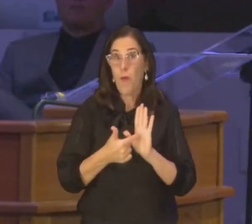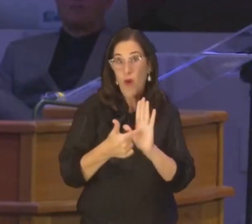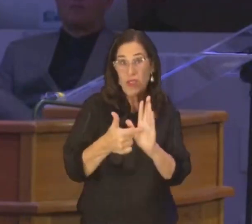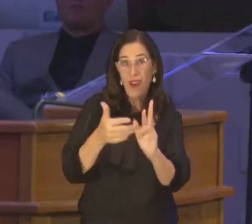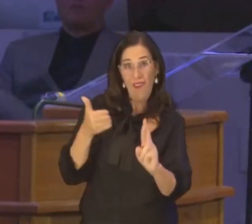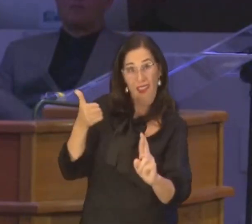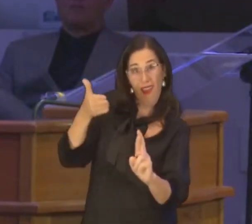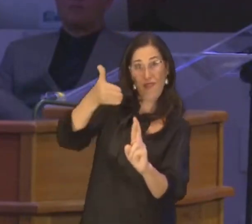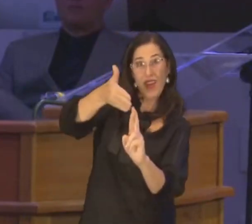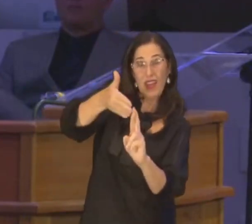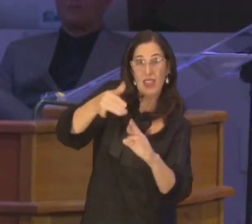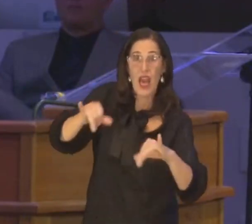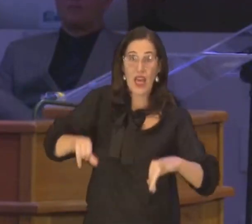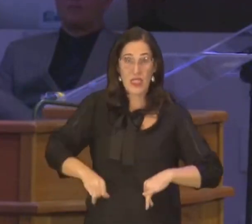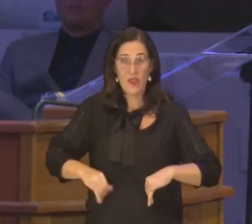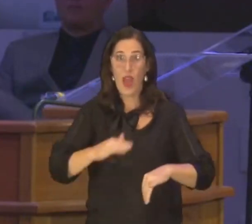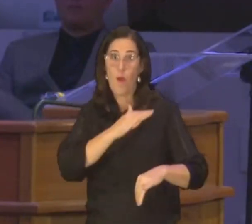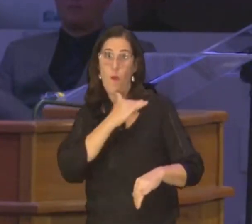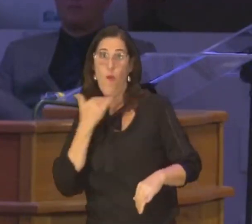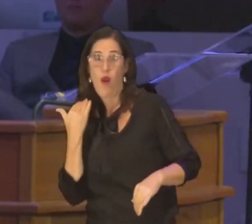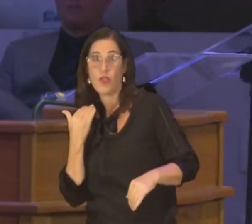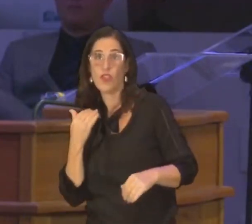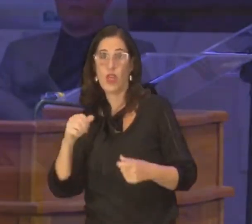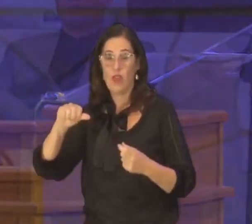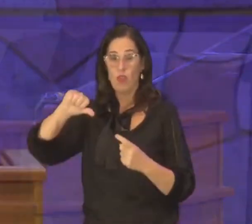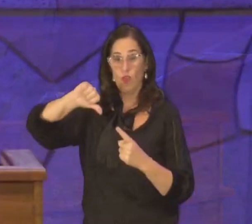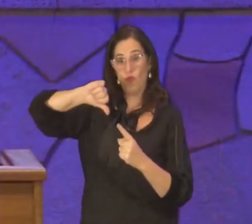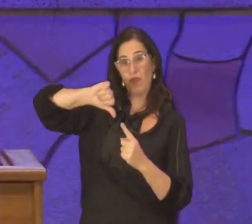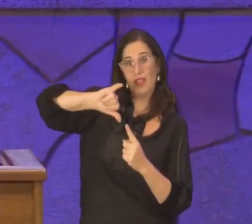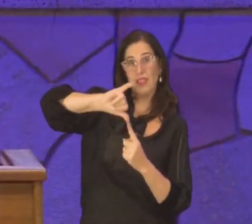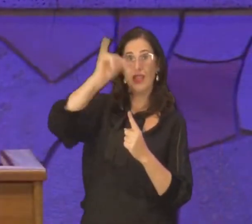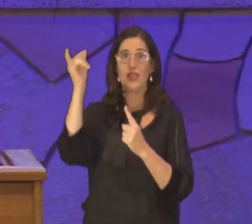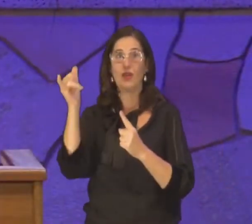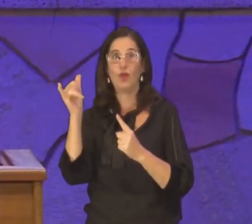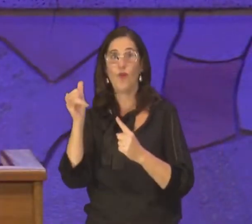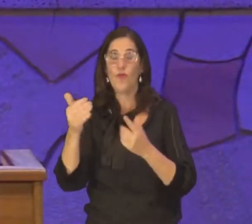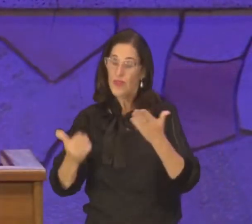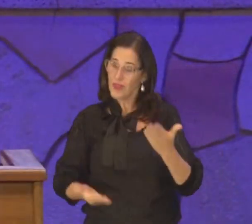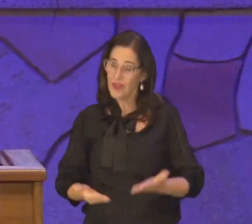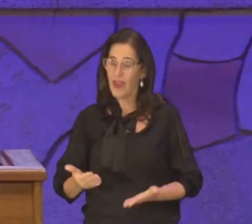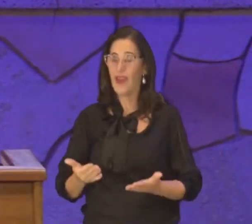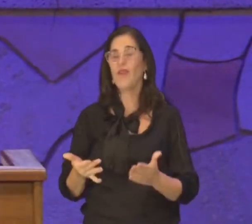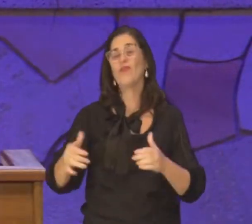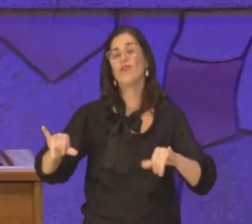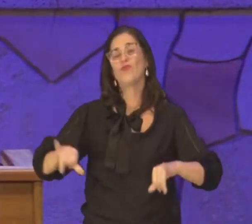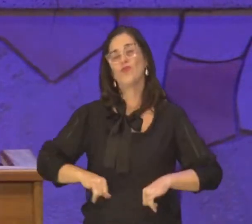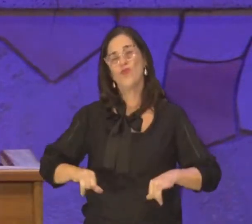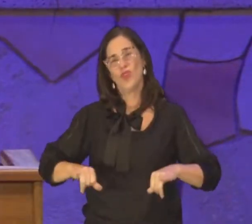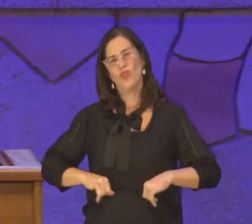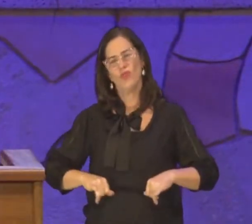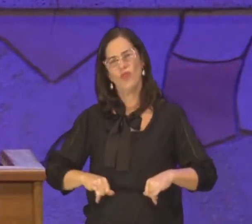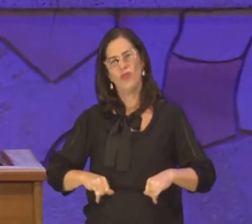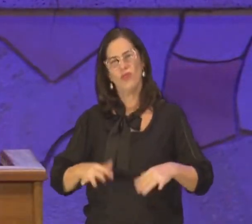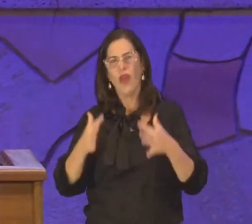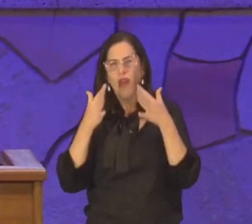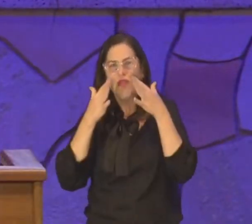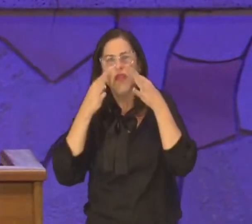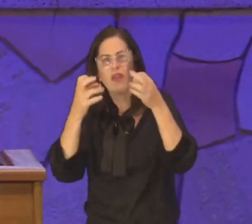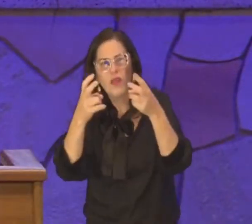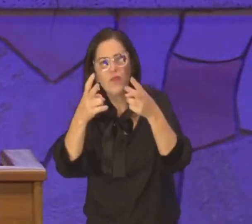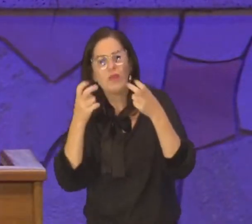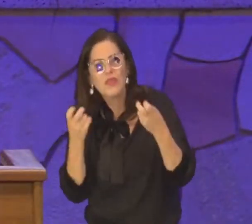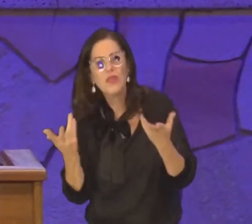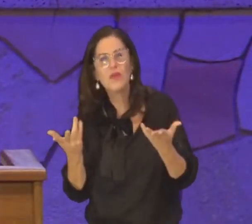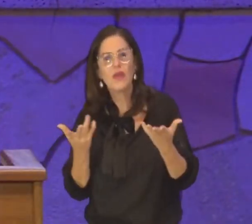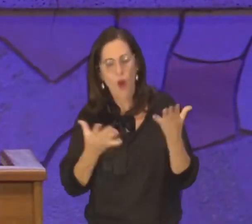referência ao sofrimento e à morte do Messias como servo sofredor. É muito interessante perceber